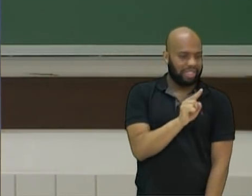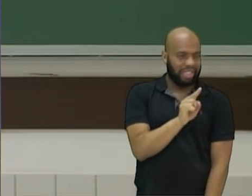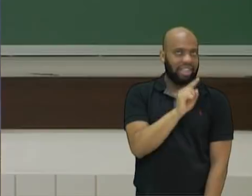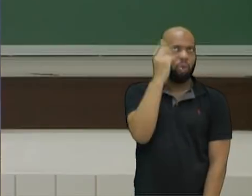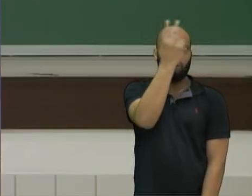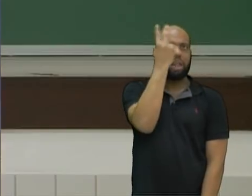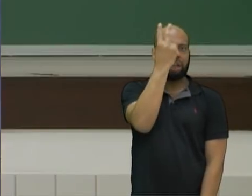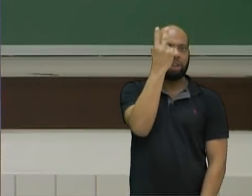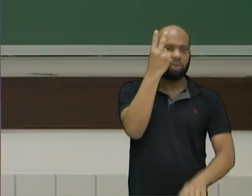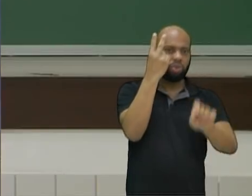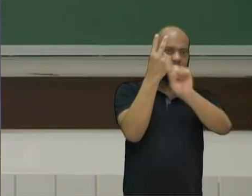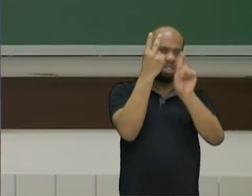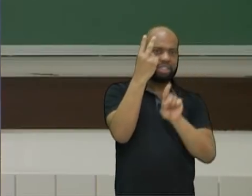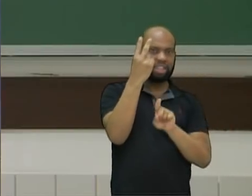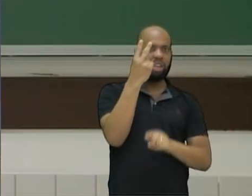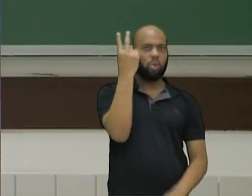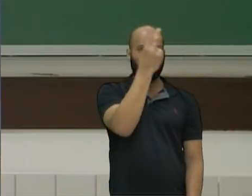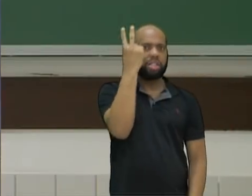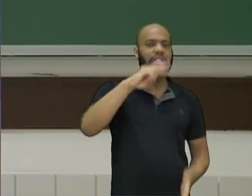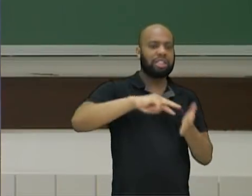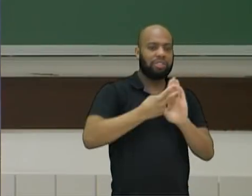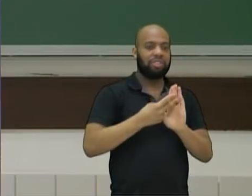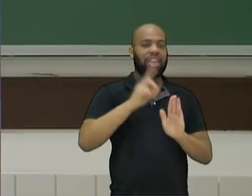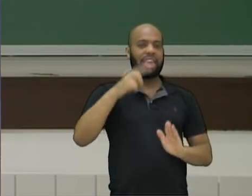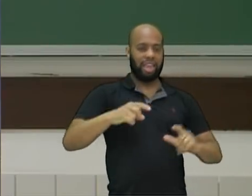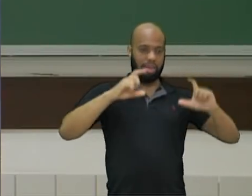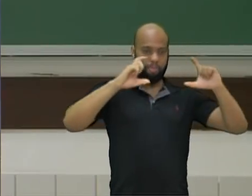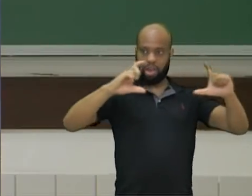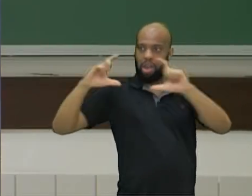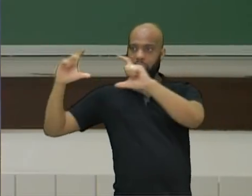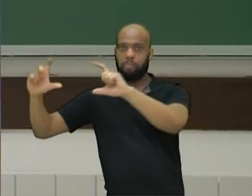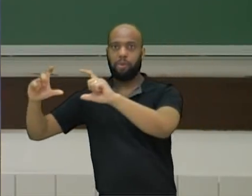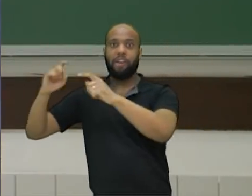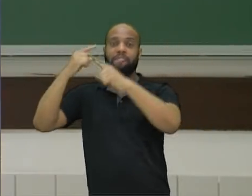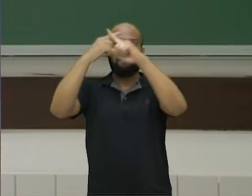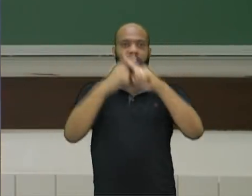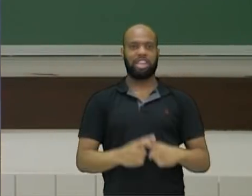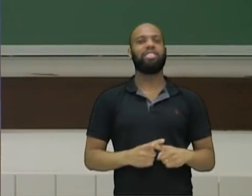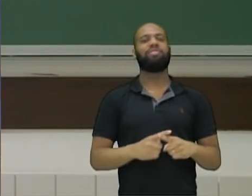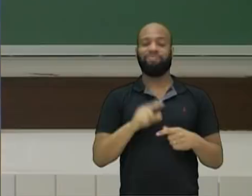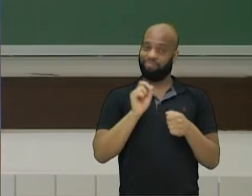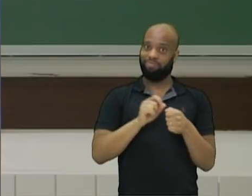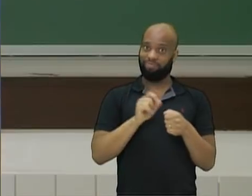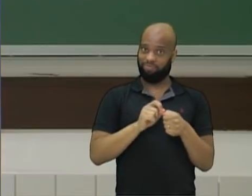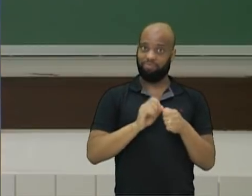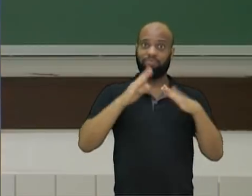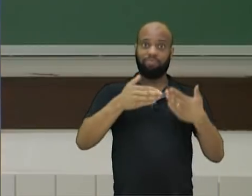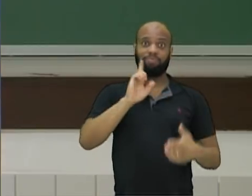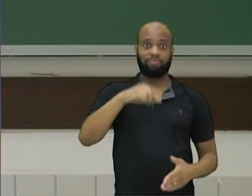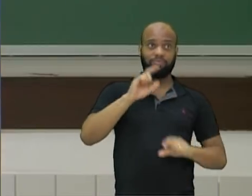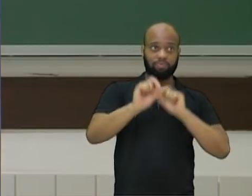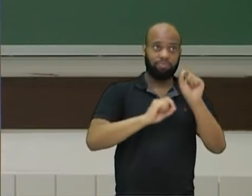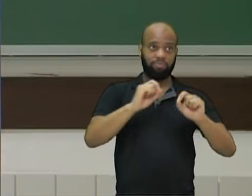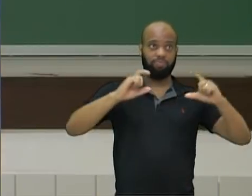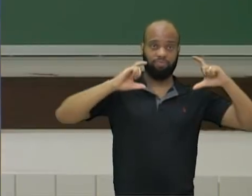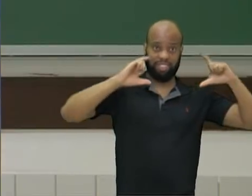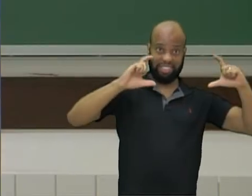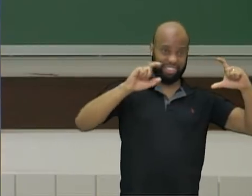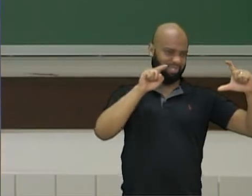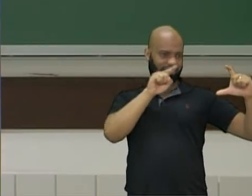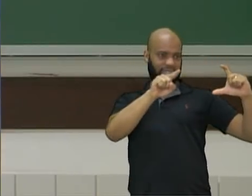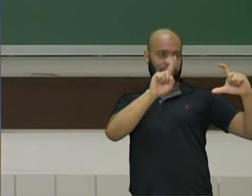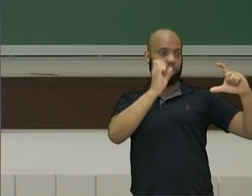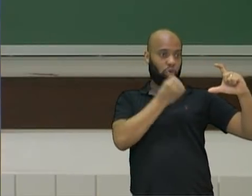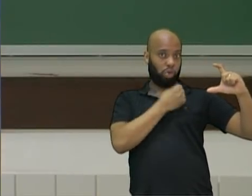quadrado, quer dizer que eu vou multiplicar z por ele mesmo 2 vezes. Então, isso é z